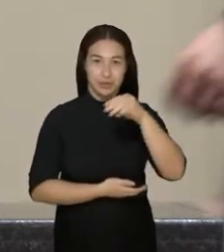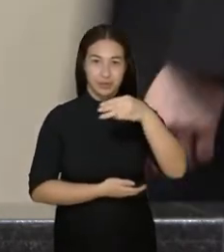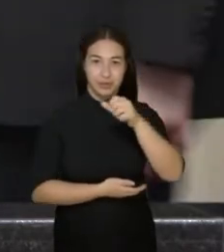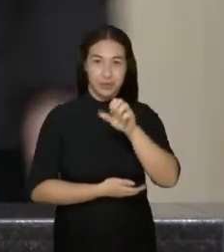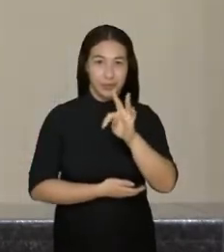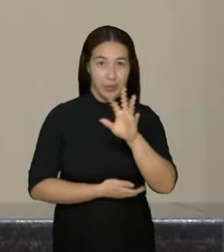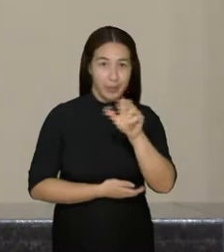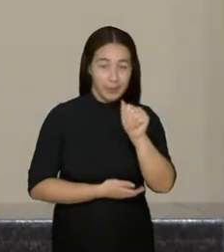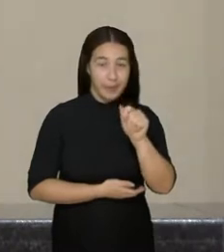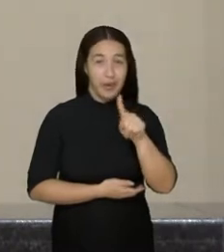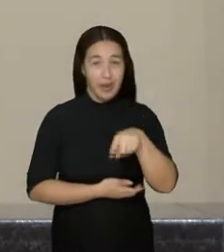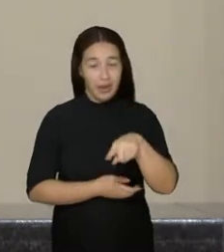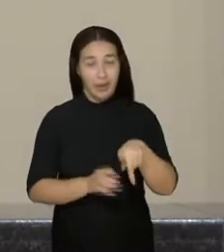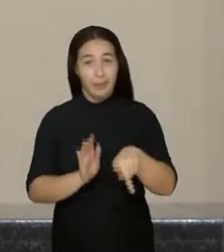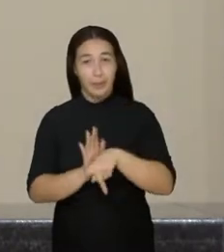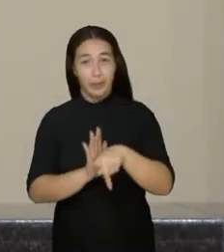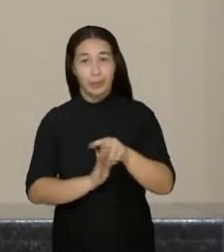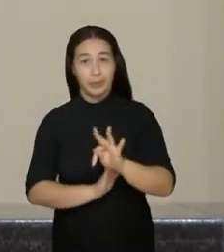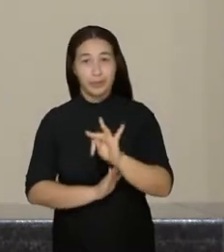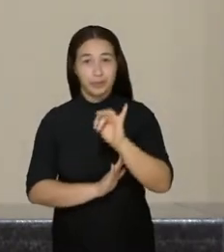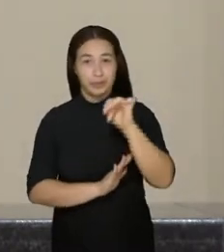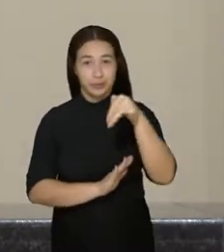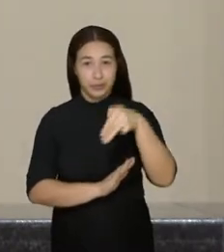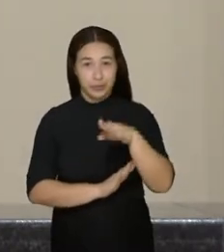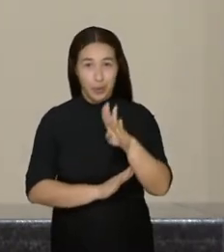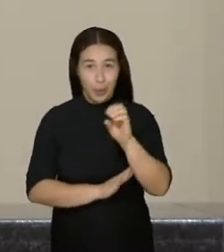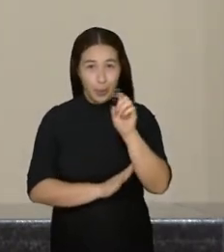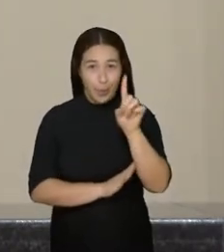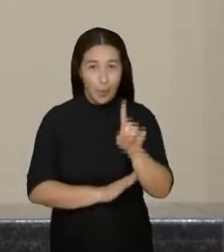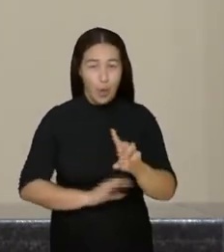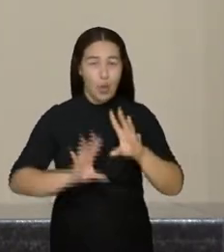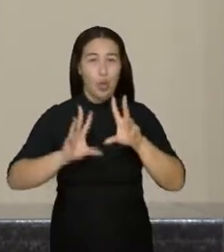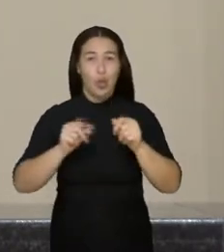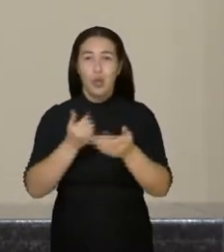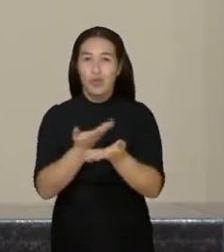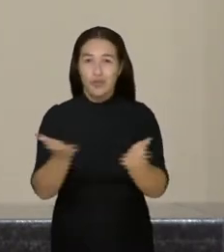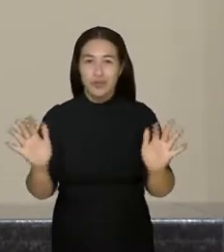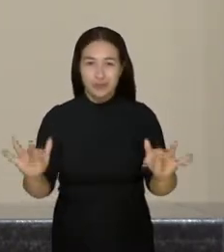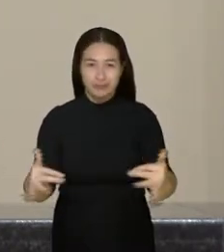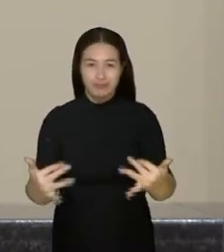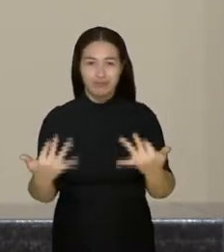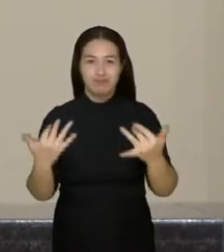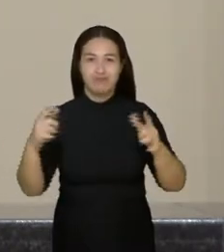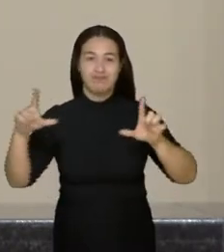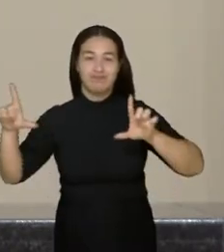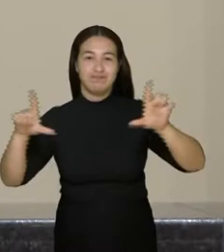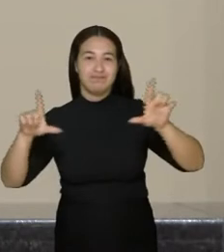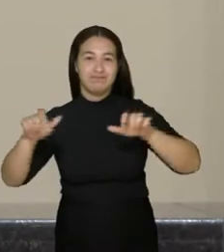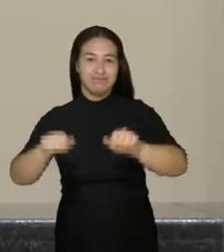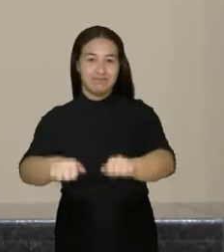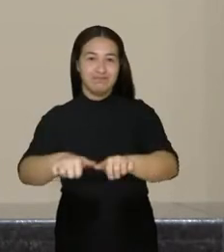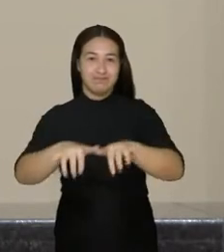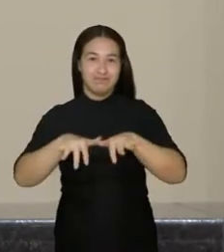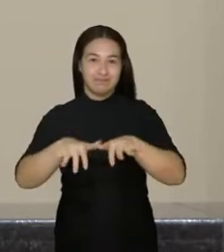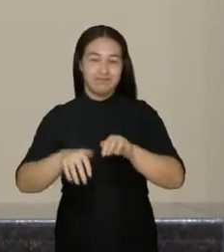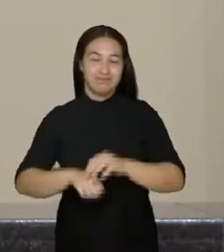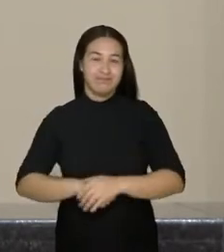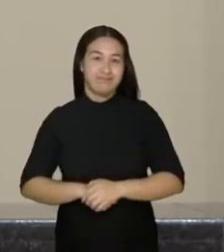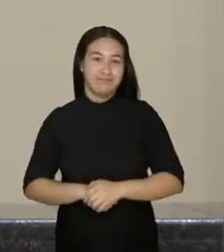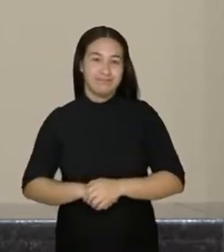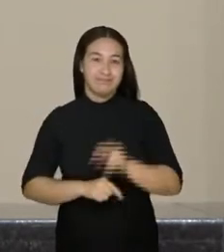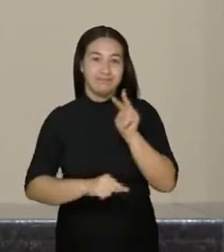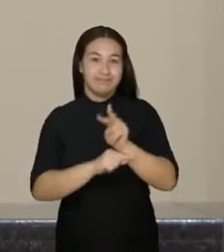o Ricardo lá de Rio do Sul que eu vejo e todos que estão acompanhando a sessão sobre